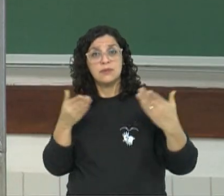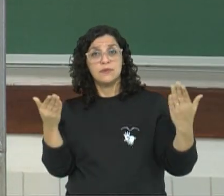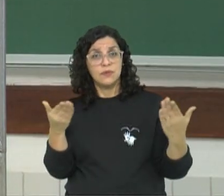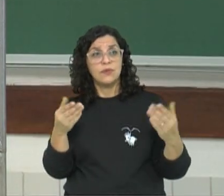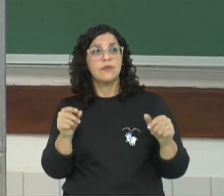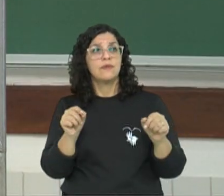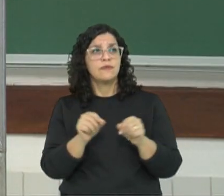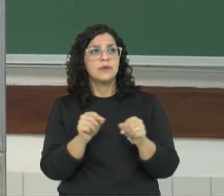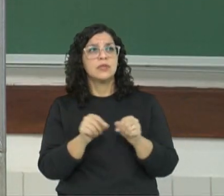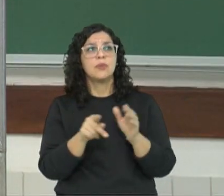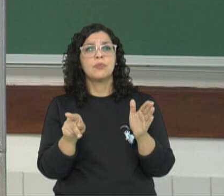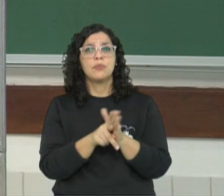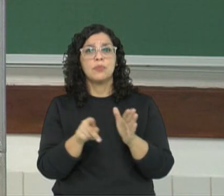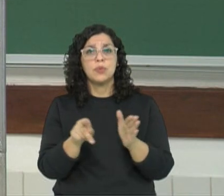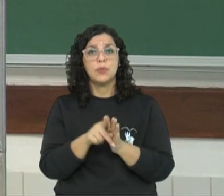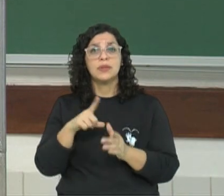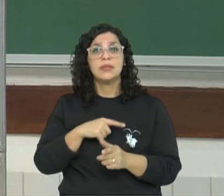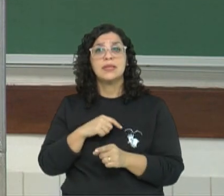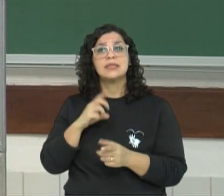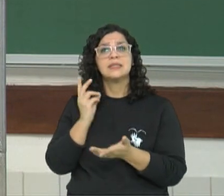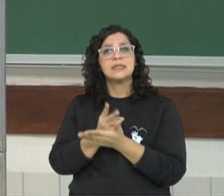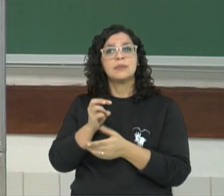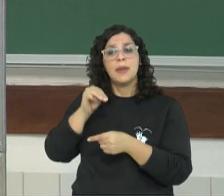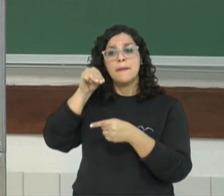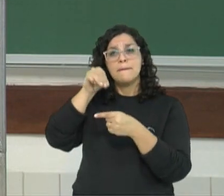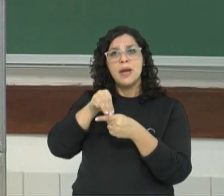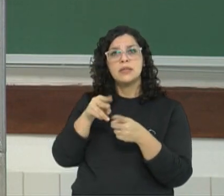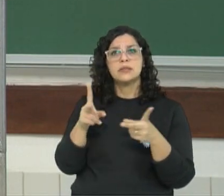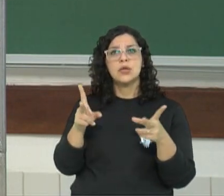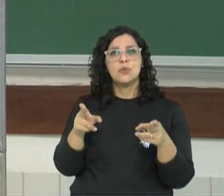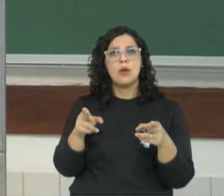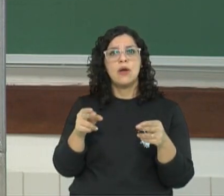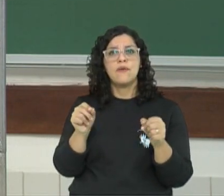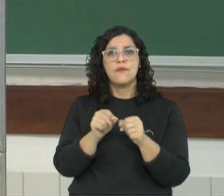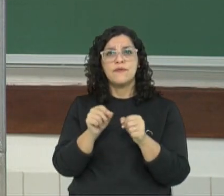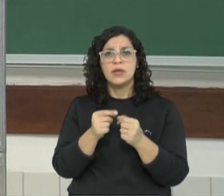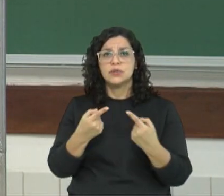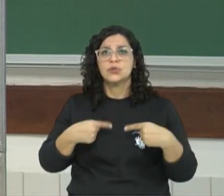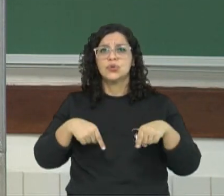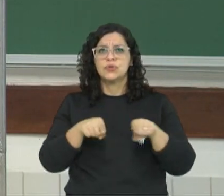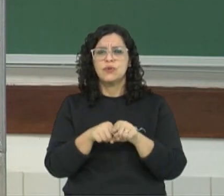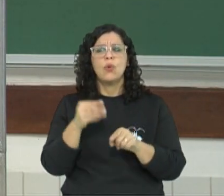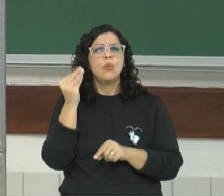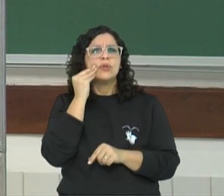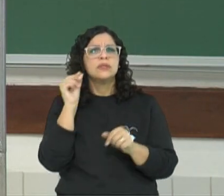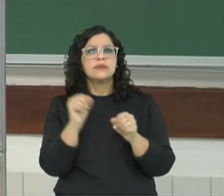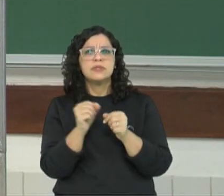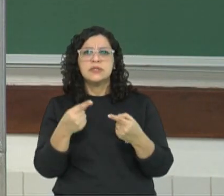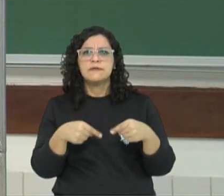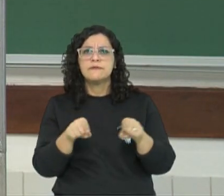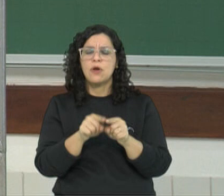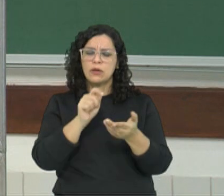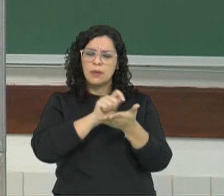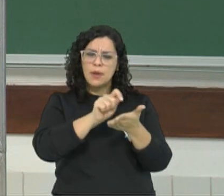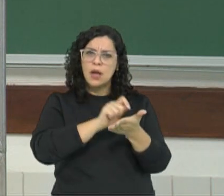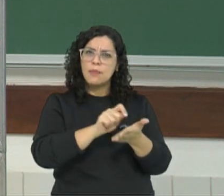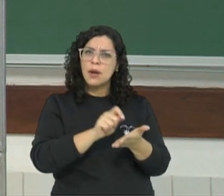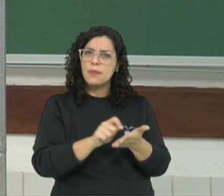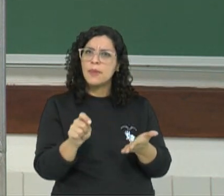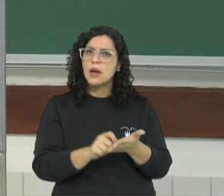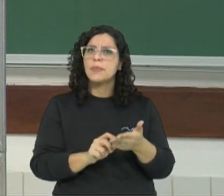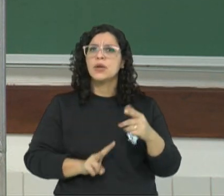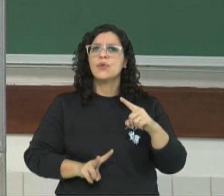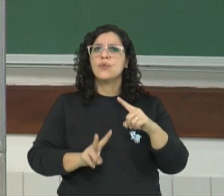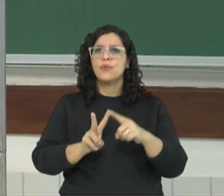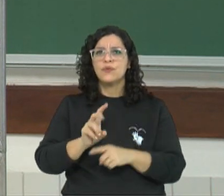aqui, é trabalhar com a massa constante. Faz esse exercício, refaça ele, faça novamente ali a parte do volume,